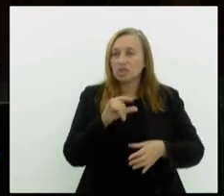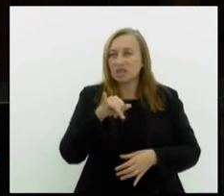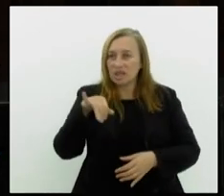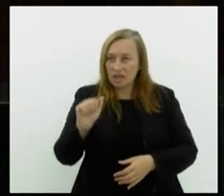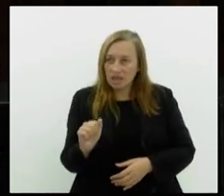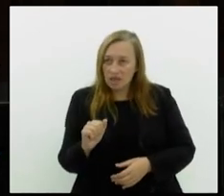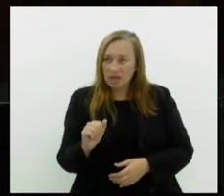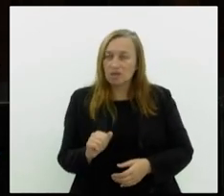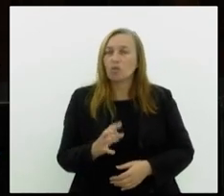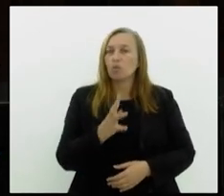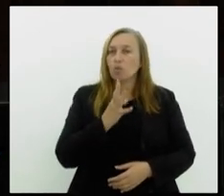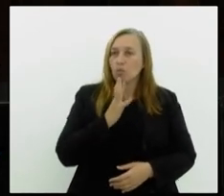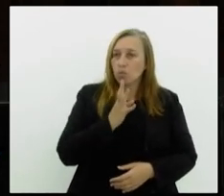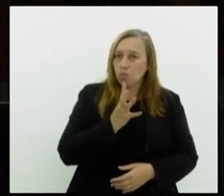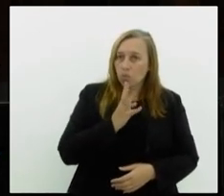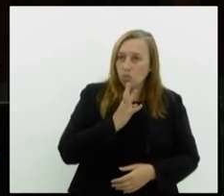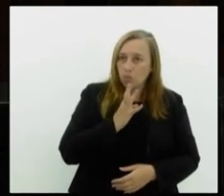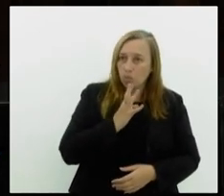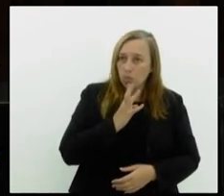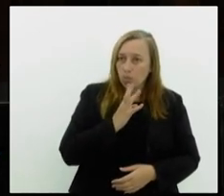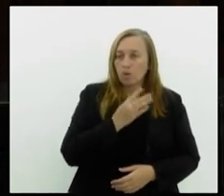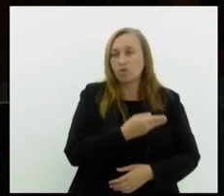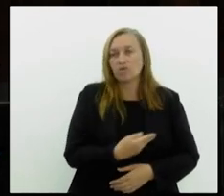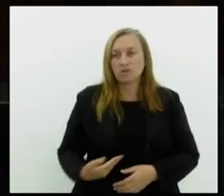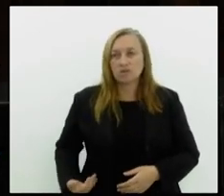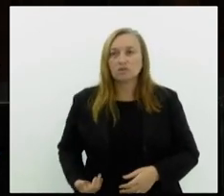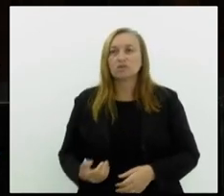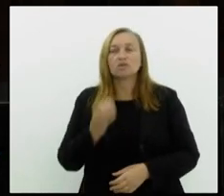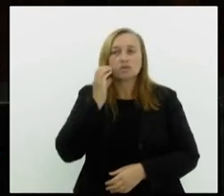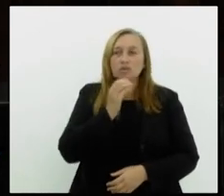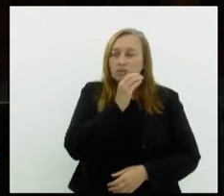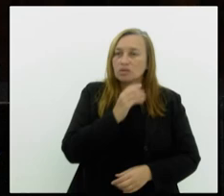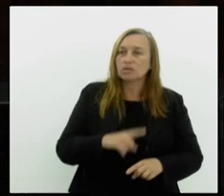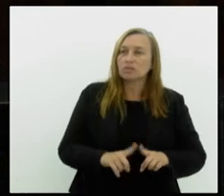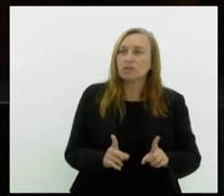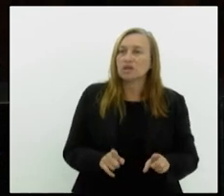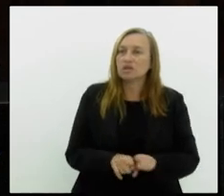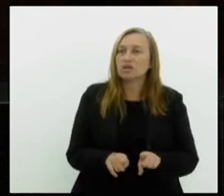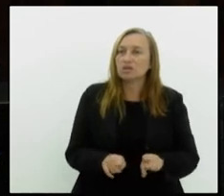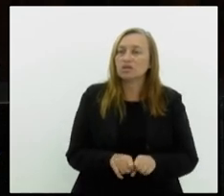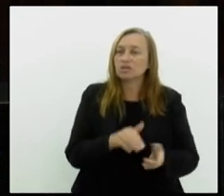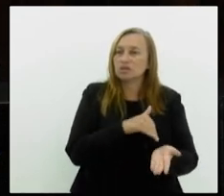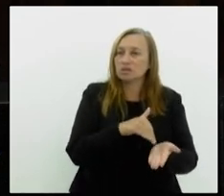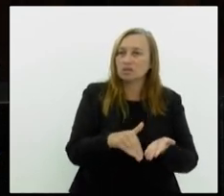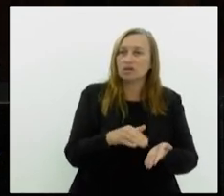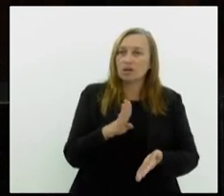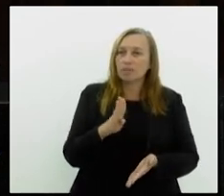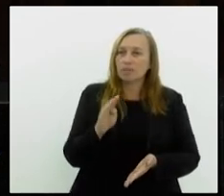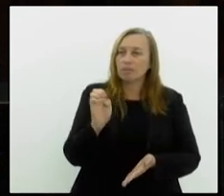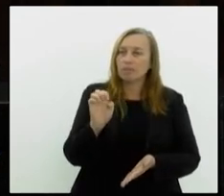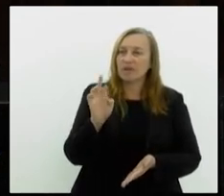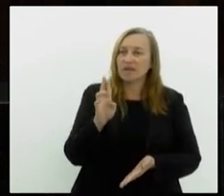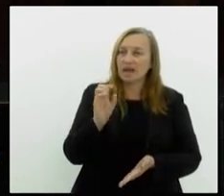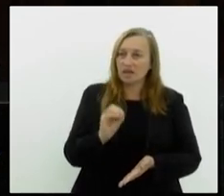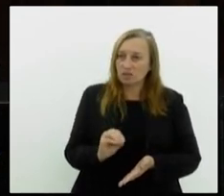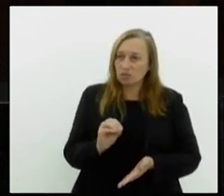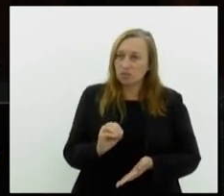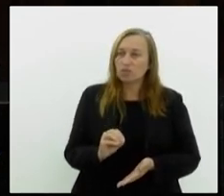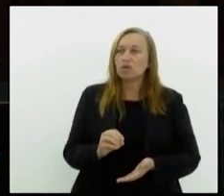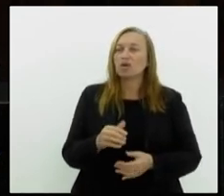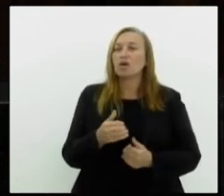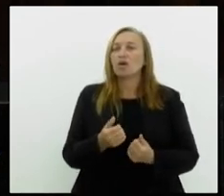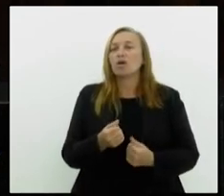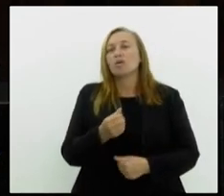fica aqui o meu reconhecimento ao governador Cláudio Castro, mas, sobretudo, ao secretário Bernardo Rossi, ao presidente do